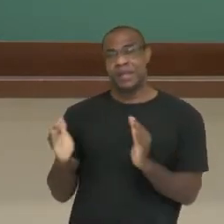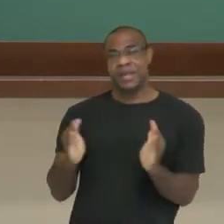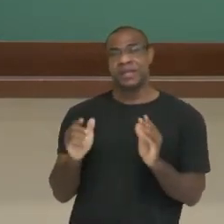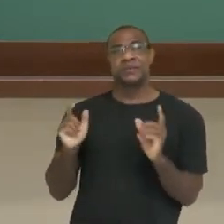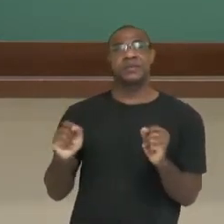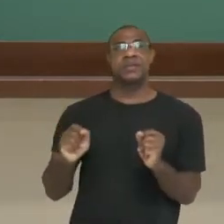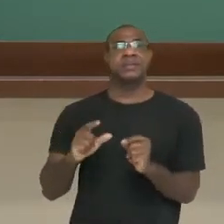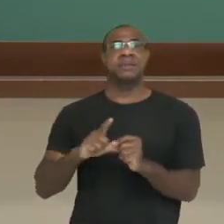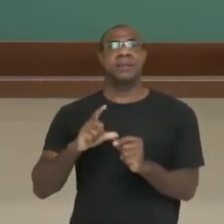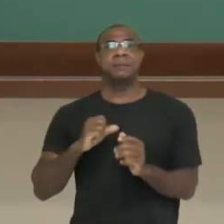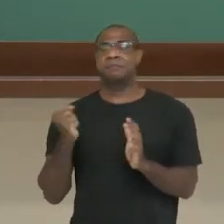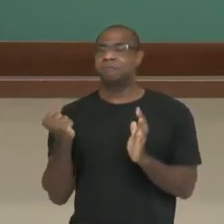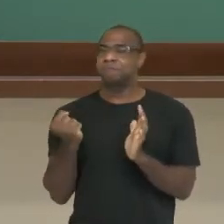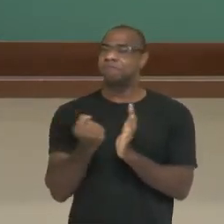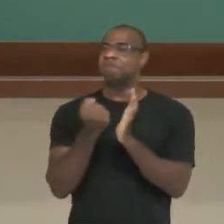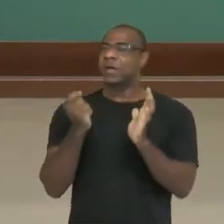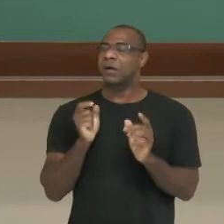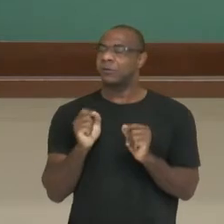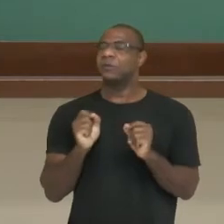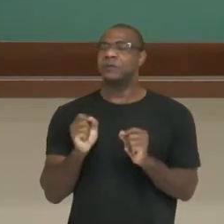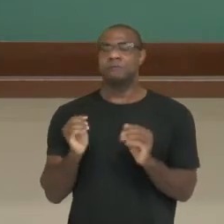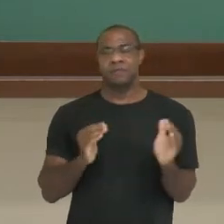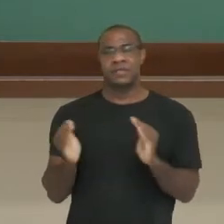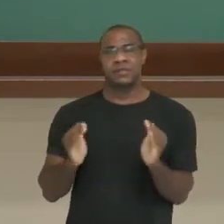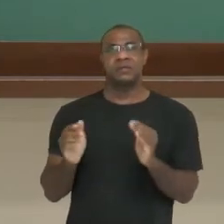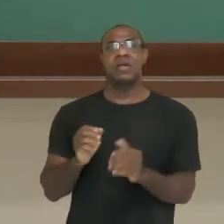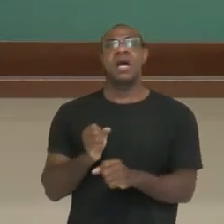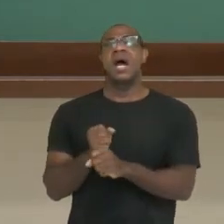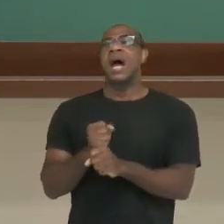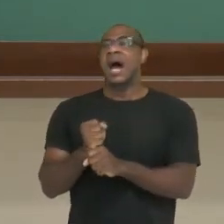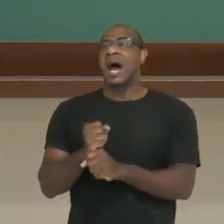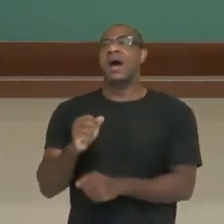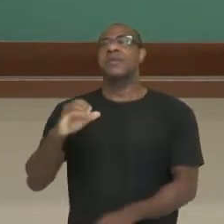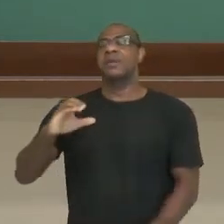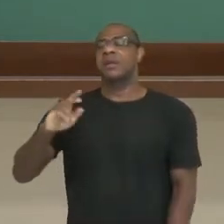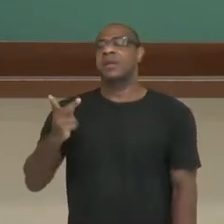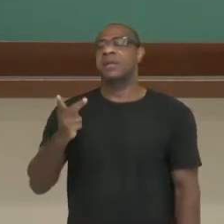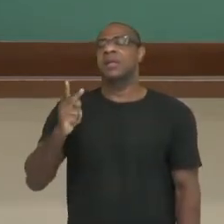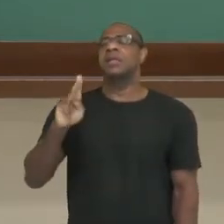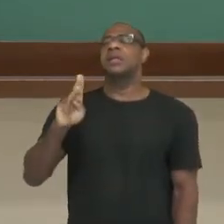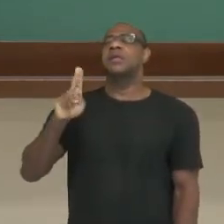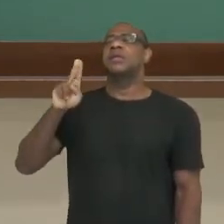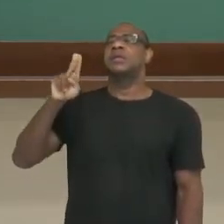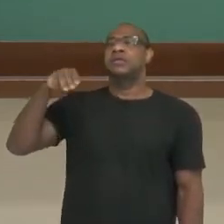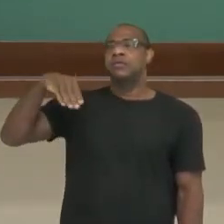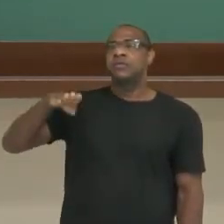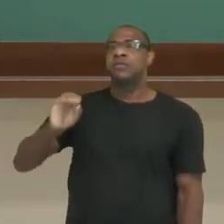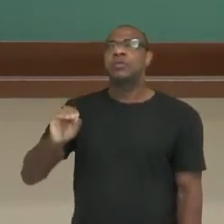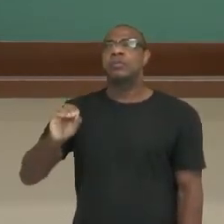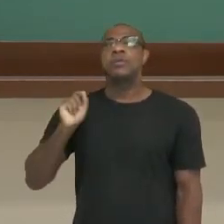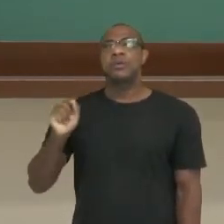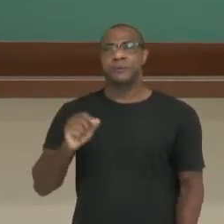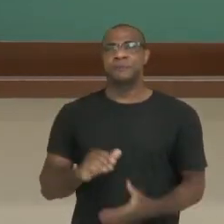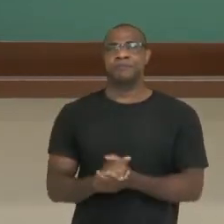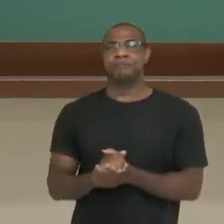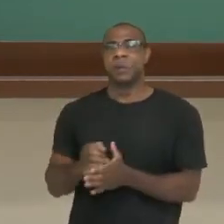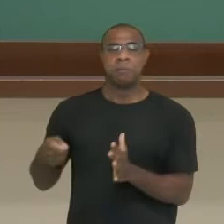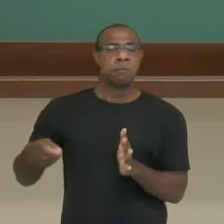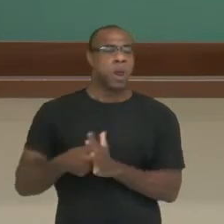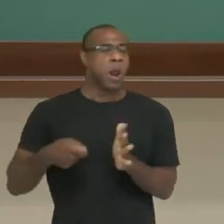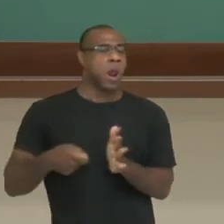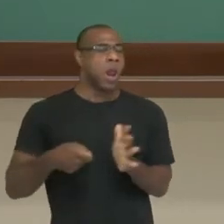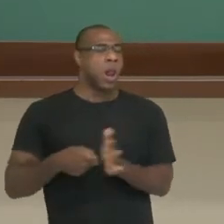também marcou mais ou menos o mesmo período dos chamados anos de chumbo, o aumento da repressão do governo contra os inimigos,